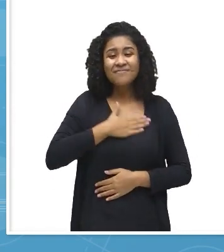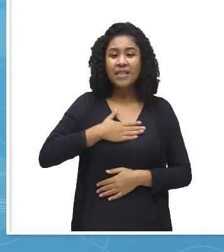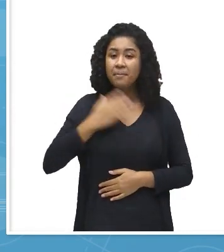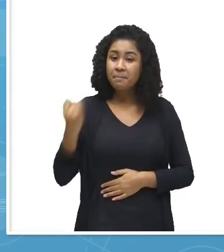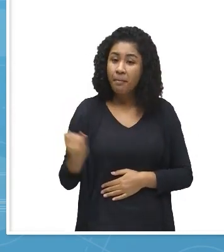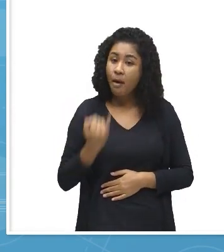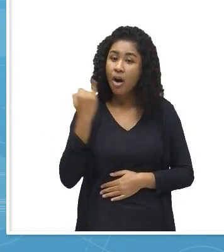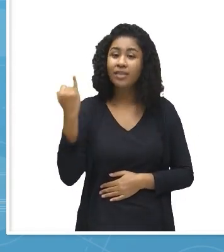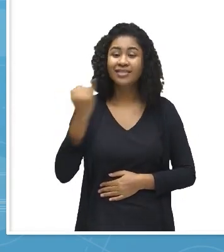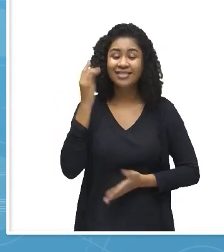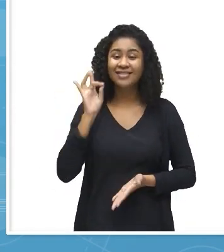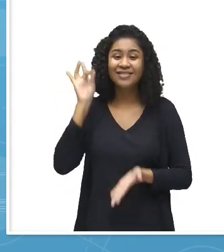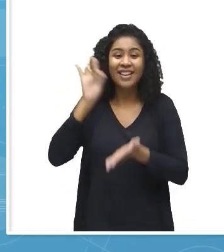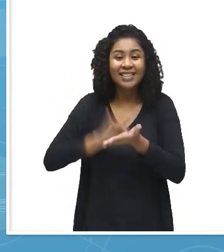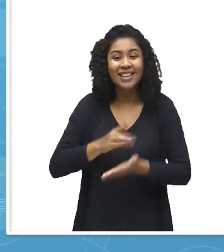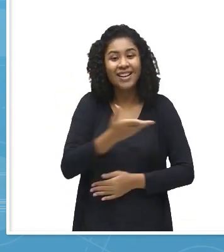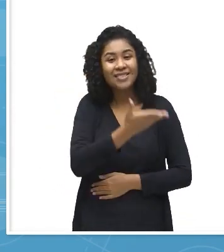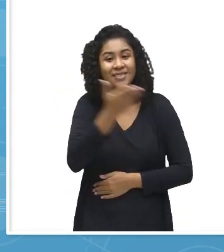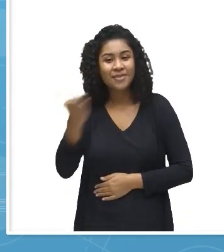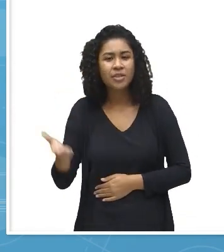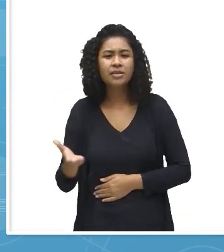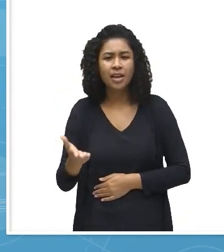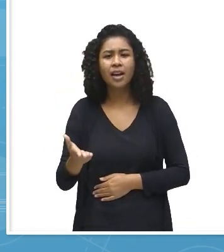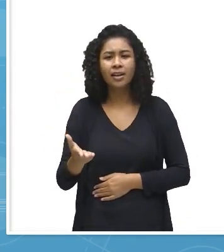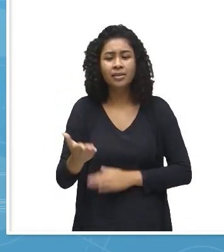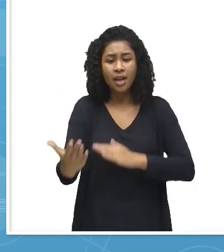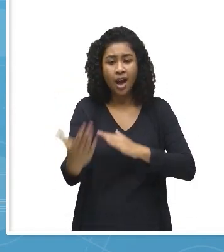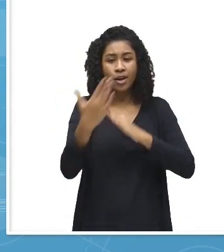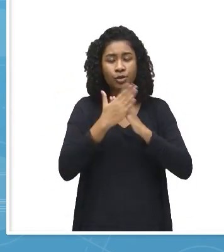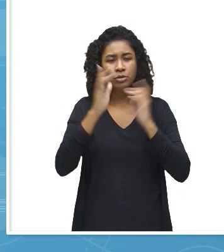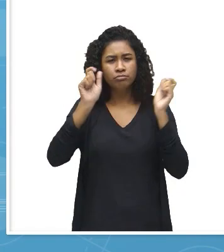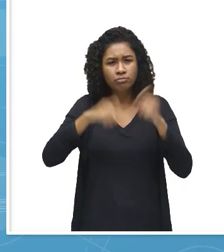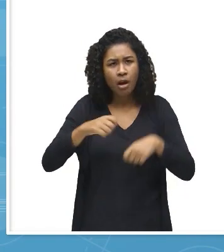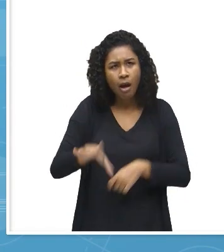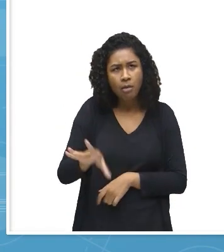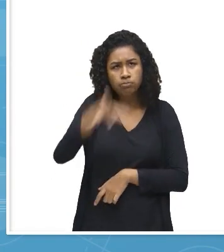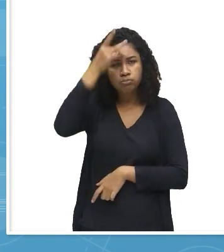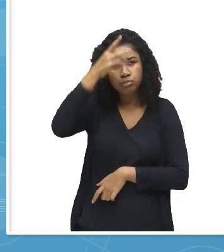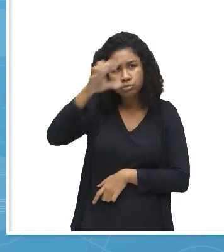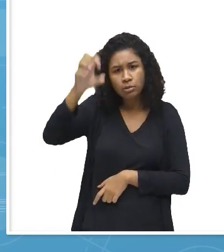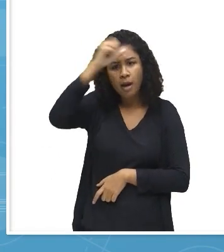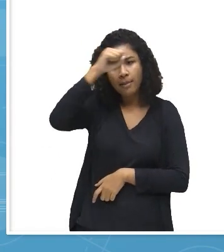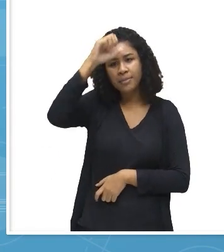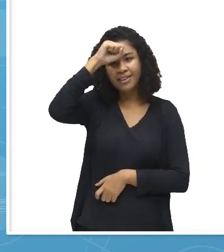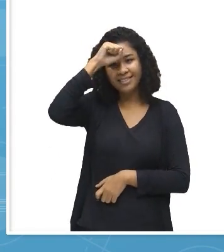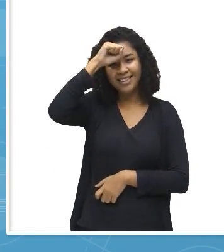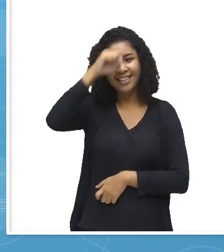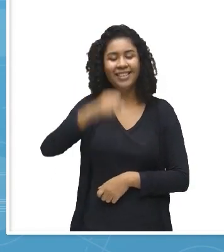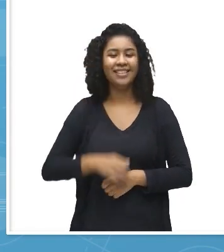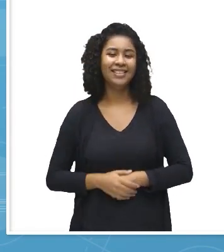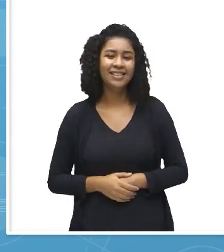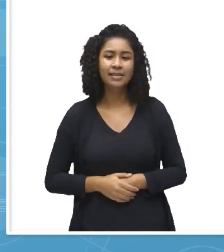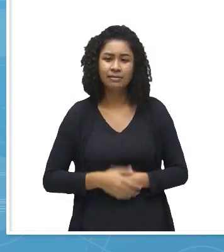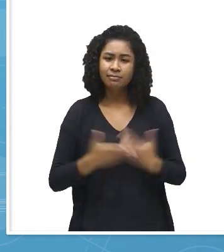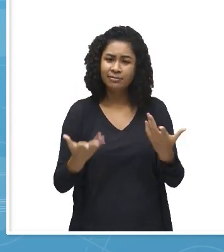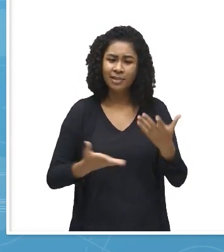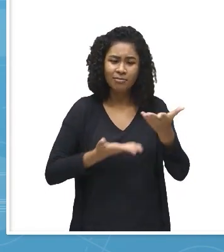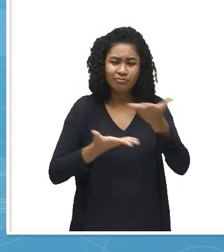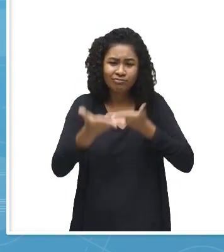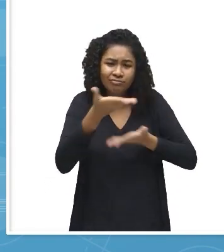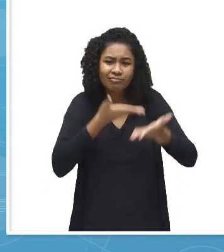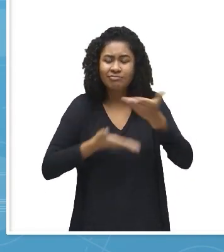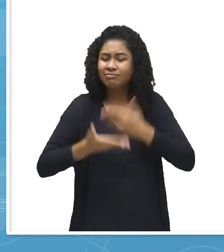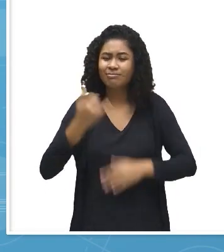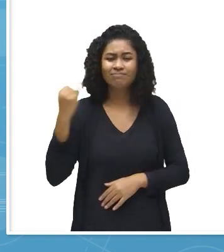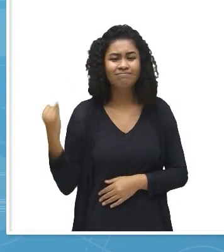essa participação de vocês, ajuda a gente a fixar o conteúdo, né? Essa participação de vocês aí é fundamental.